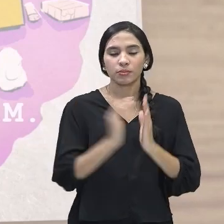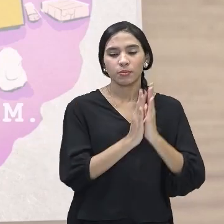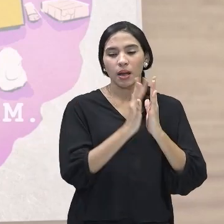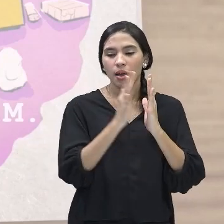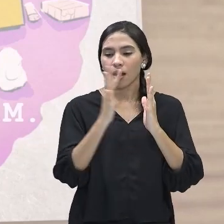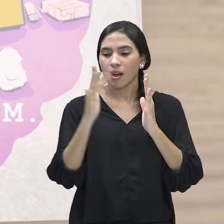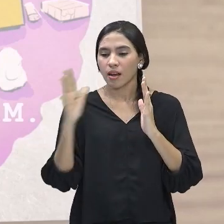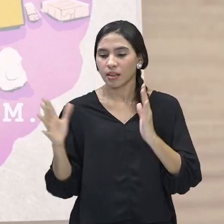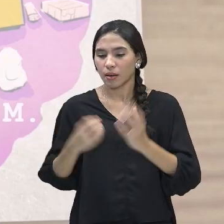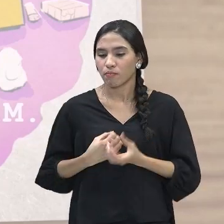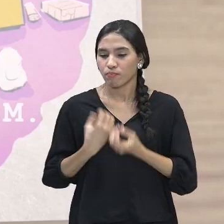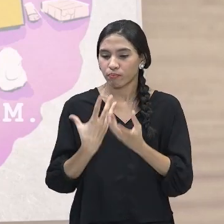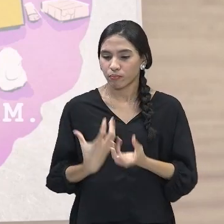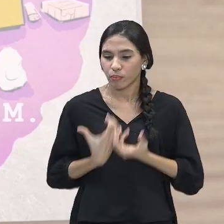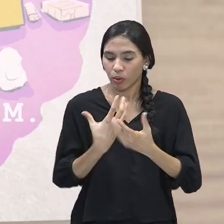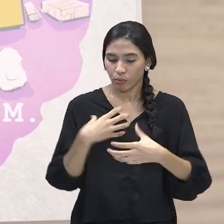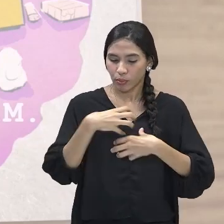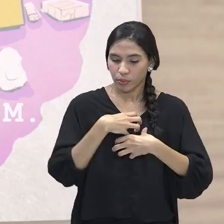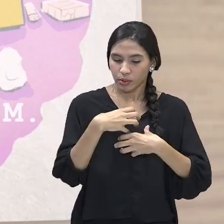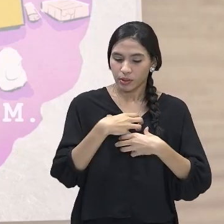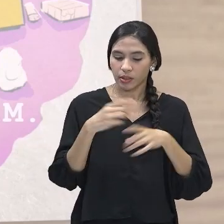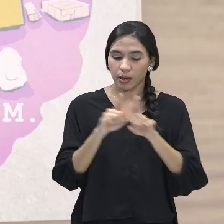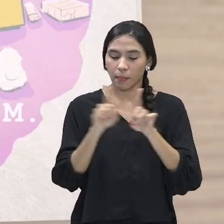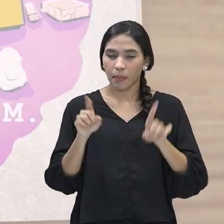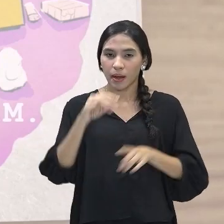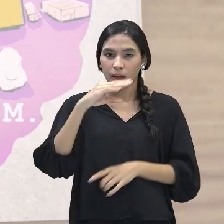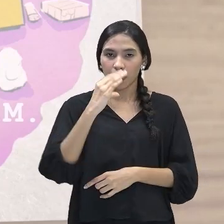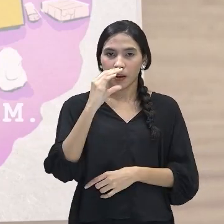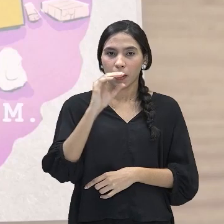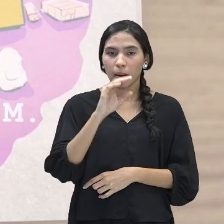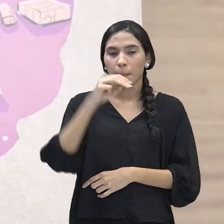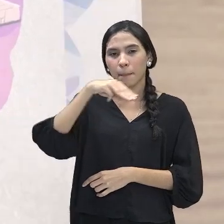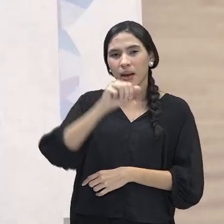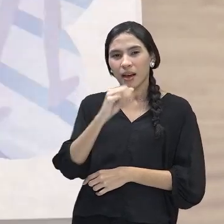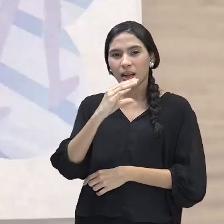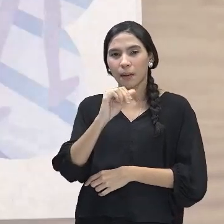os seus sentimentos e os de Macabea, a protagonista da obra.